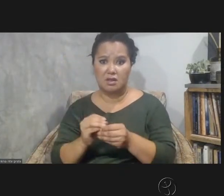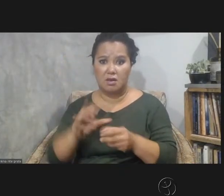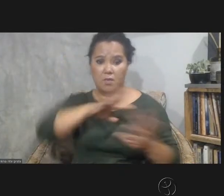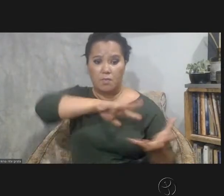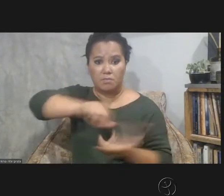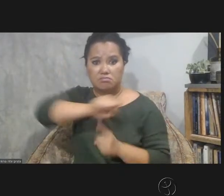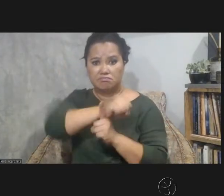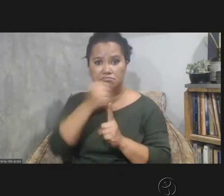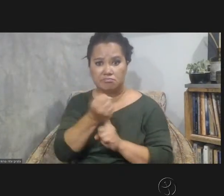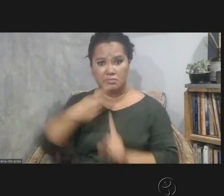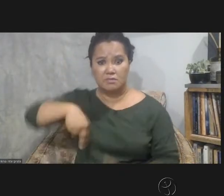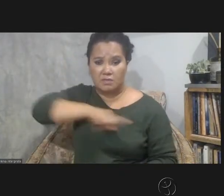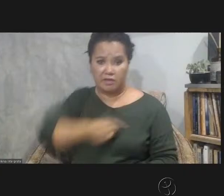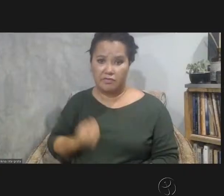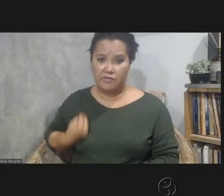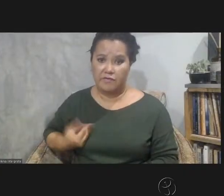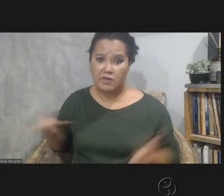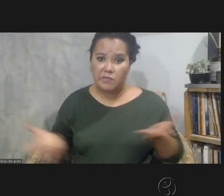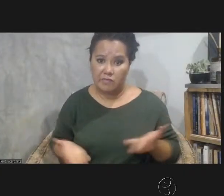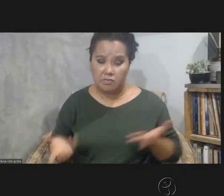devemos